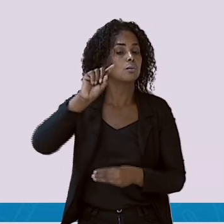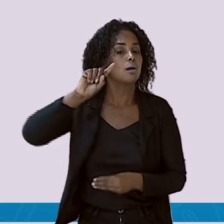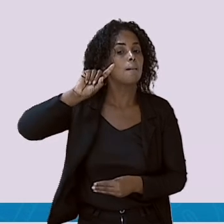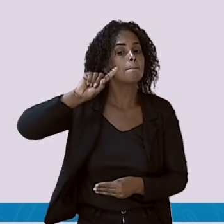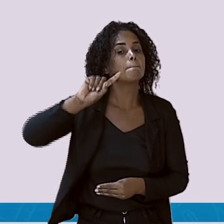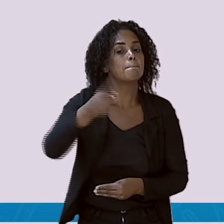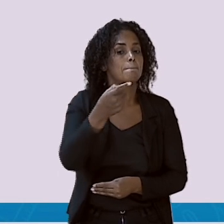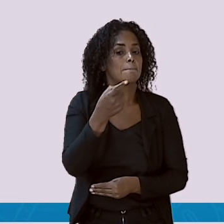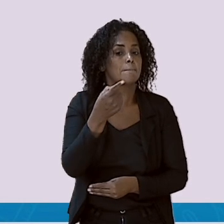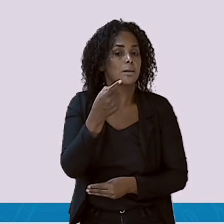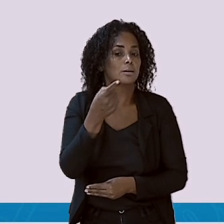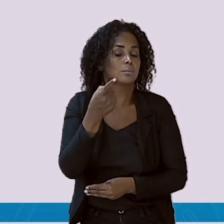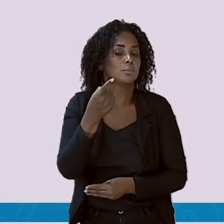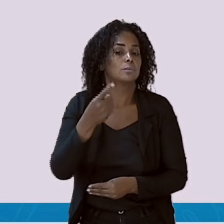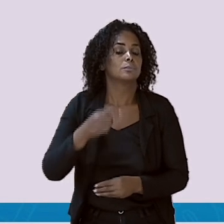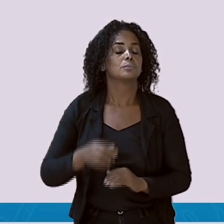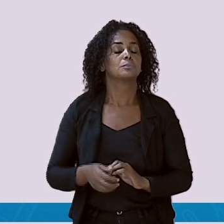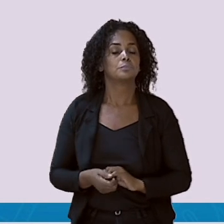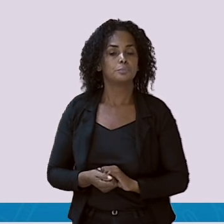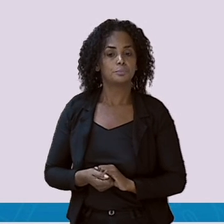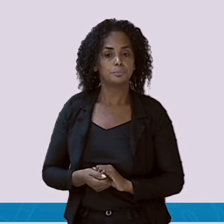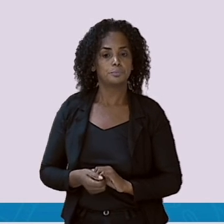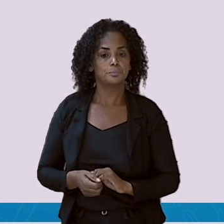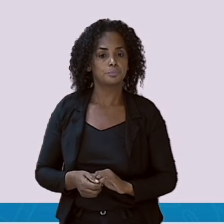25.375 para 25.000.